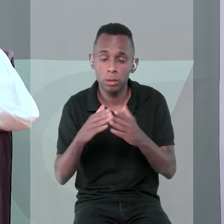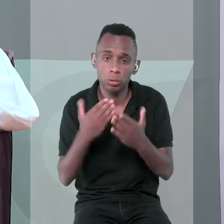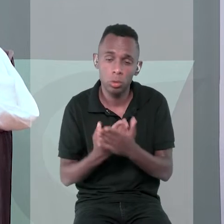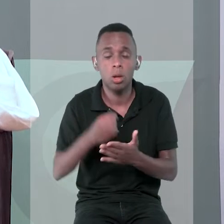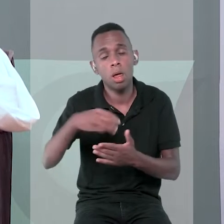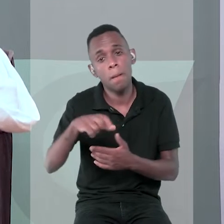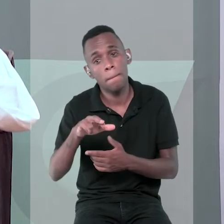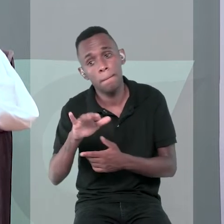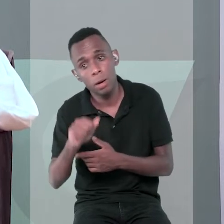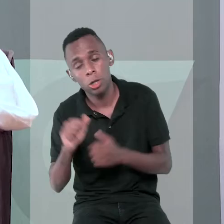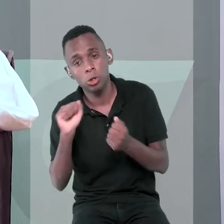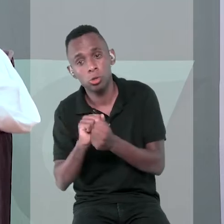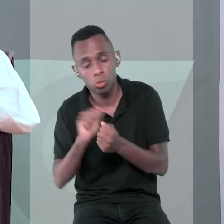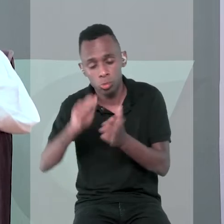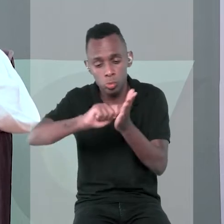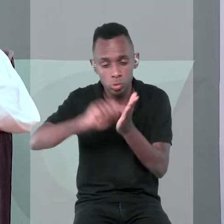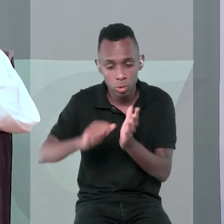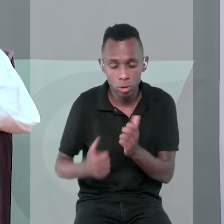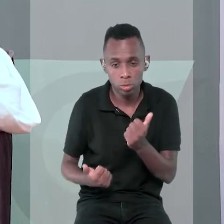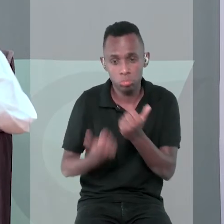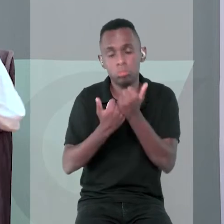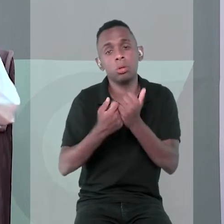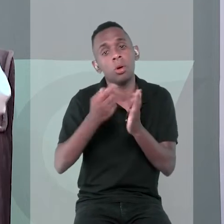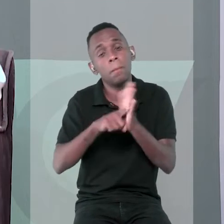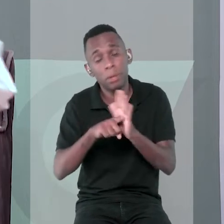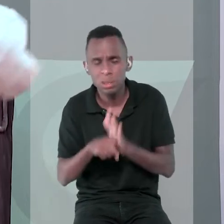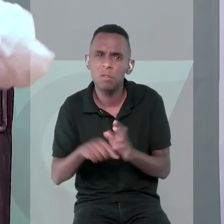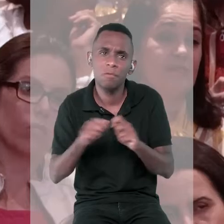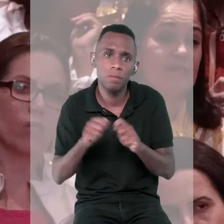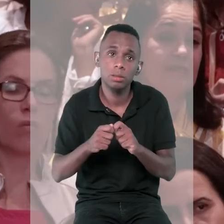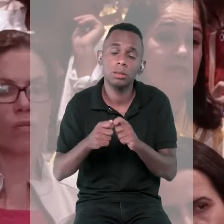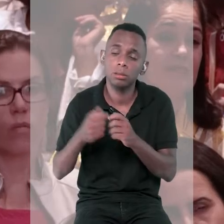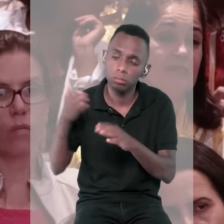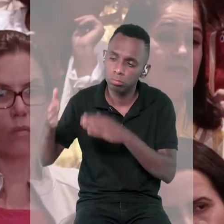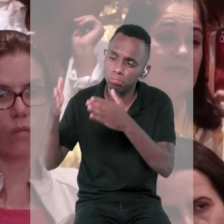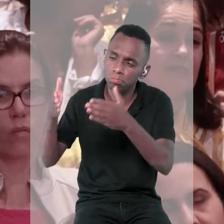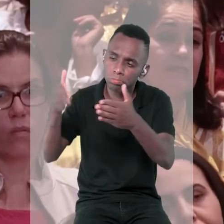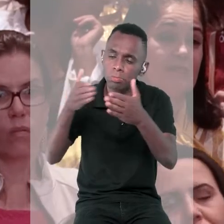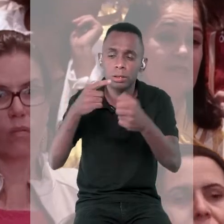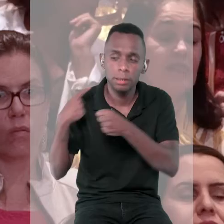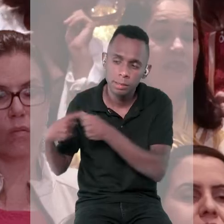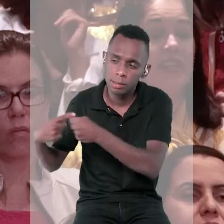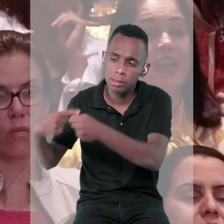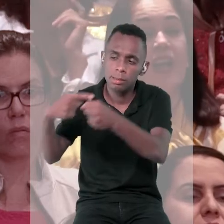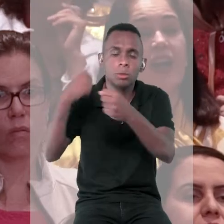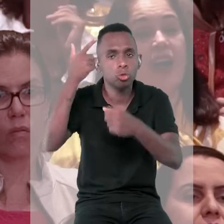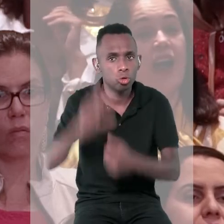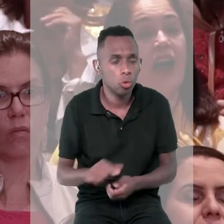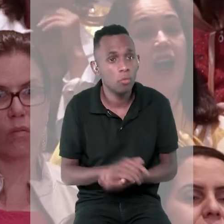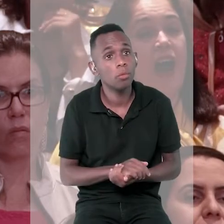Quitéria, junto com o escritor local que me ajudou a pesquisar. Então, eu vou fazer todo o caminho de novo, Cachoeira, vou passar por todos os lugares outra